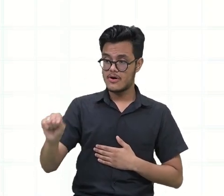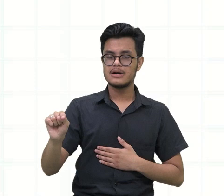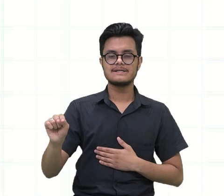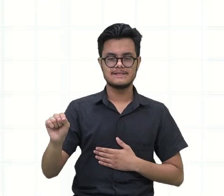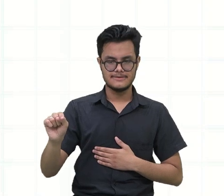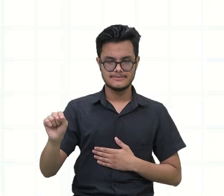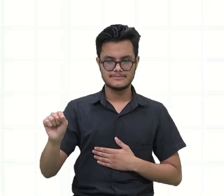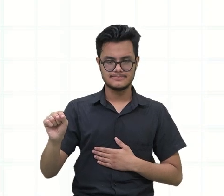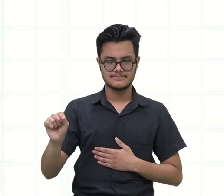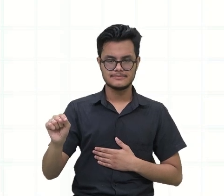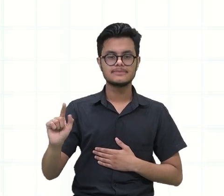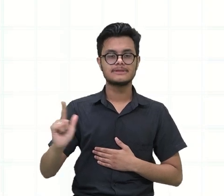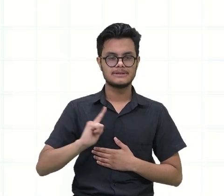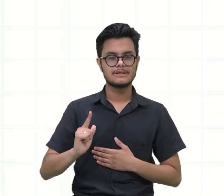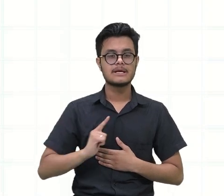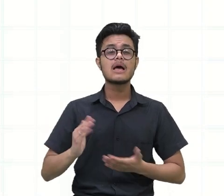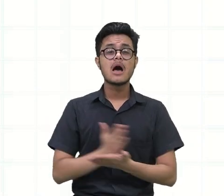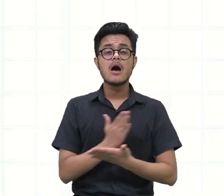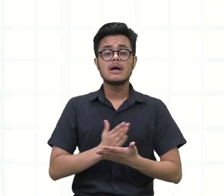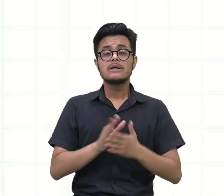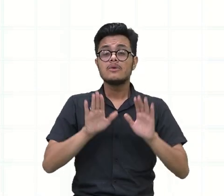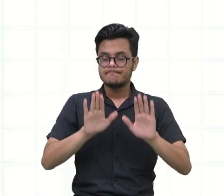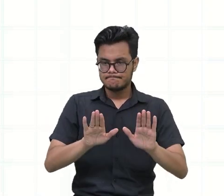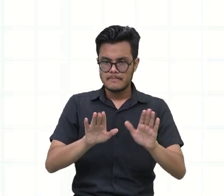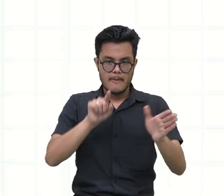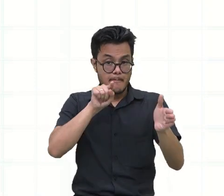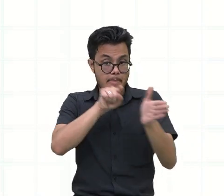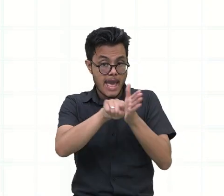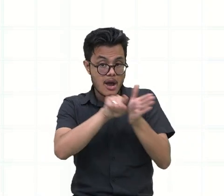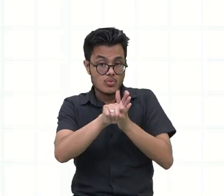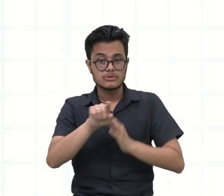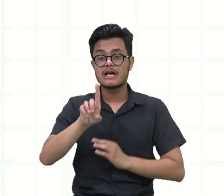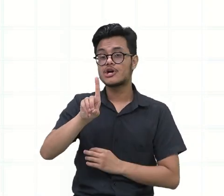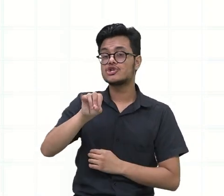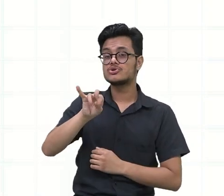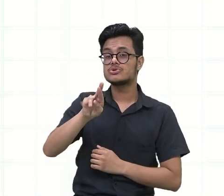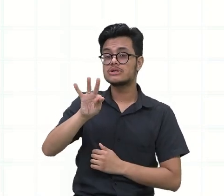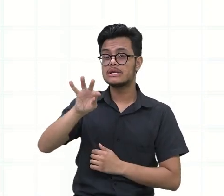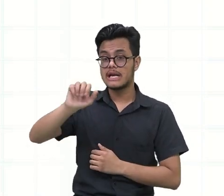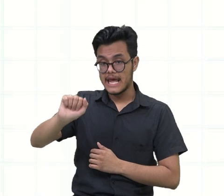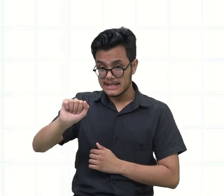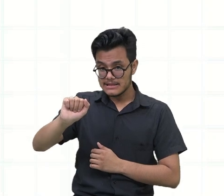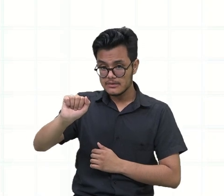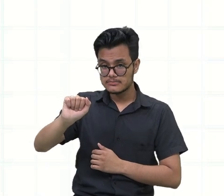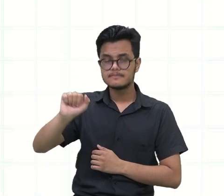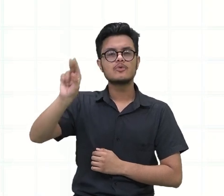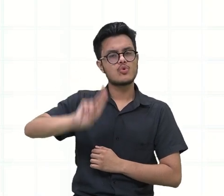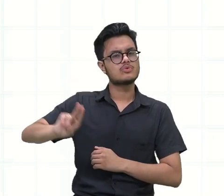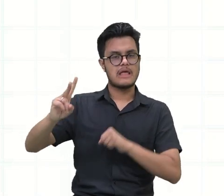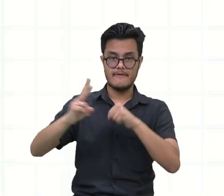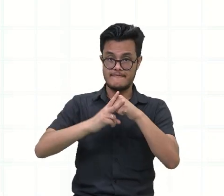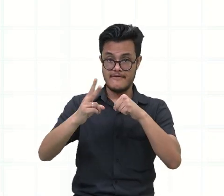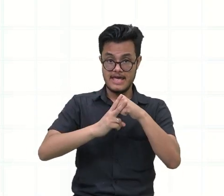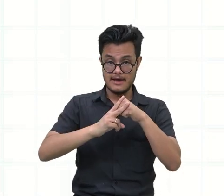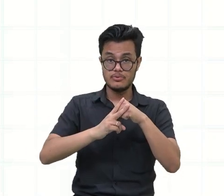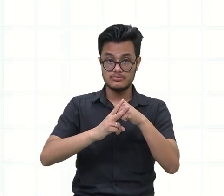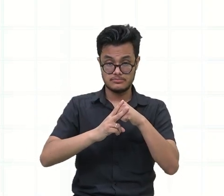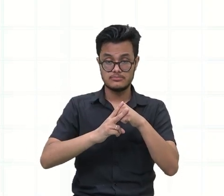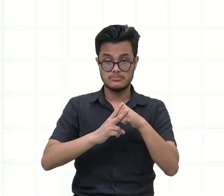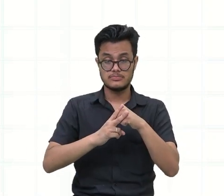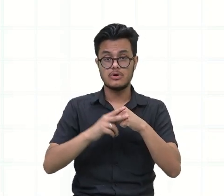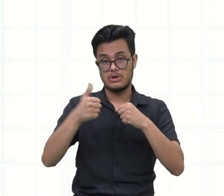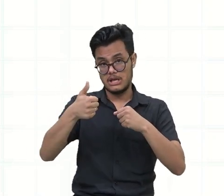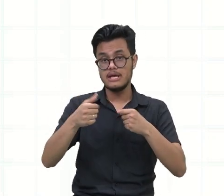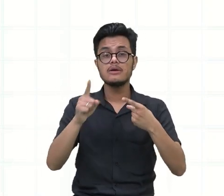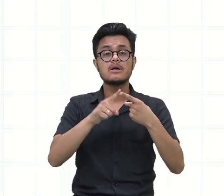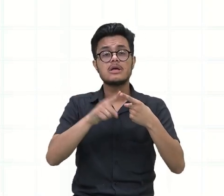temos as interrogativas diretas, né, que a gente utiliza aí o verbo, né, iniciando, aceita um